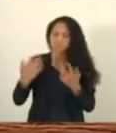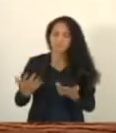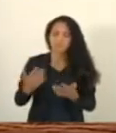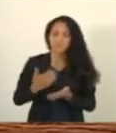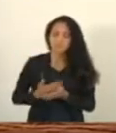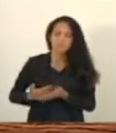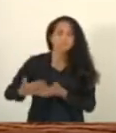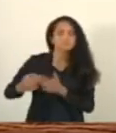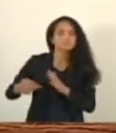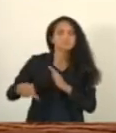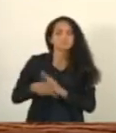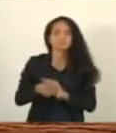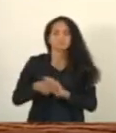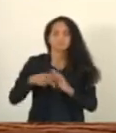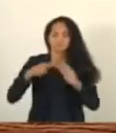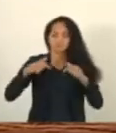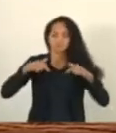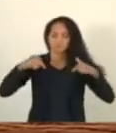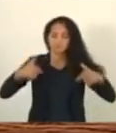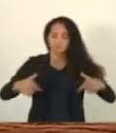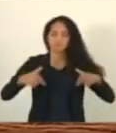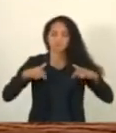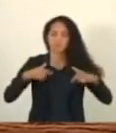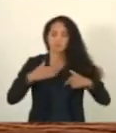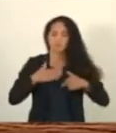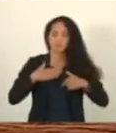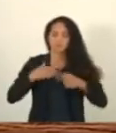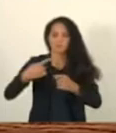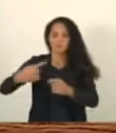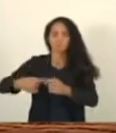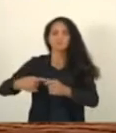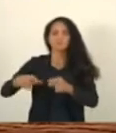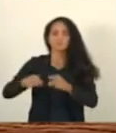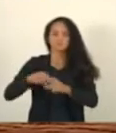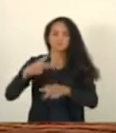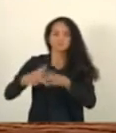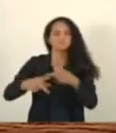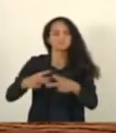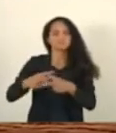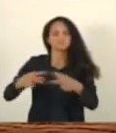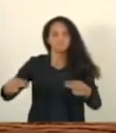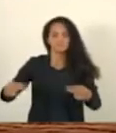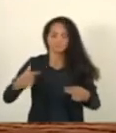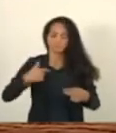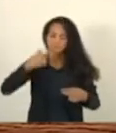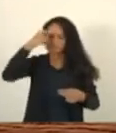iniciativa premiou a mim e a cidade, que agora, mais do que nunca, tem esse